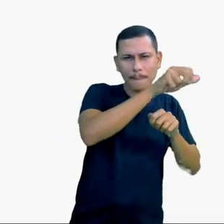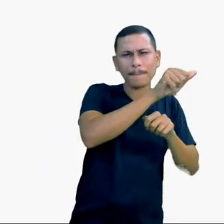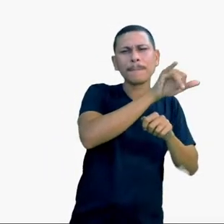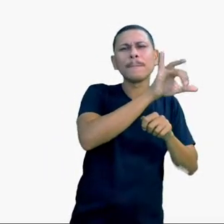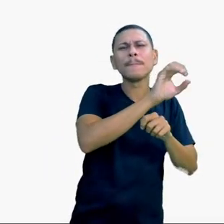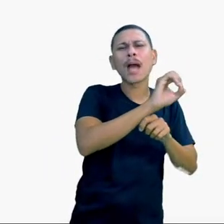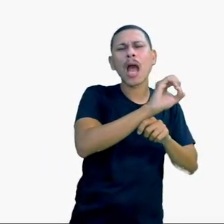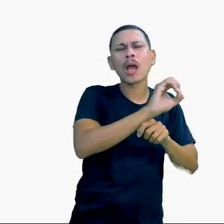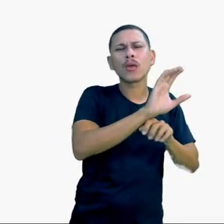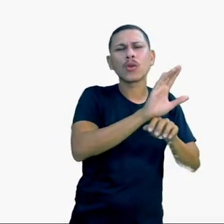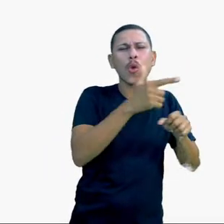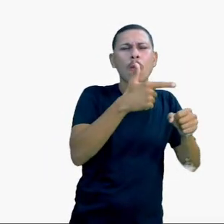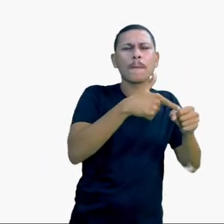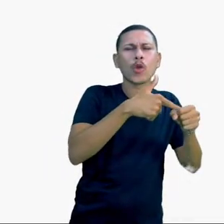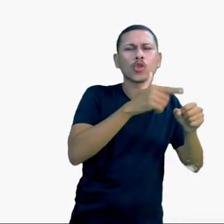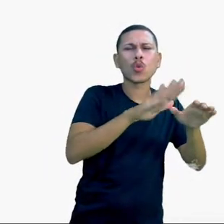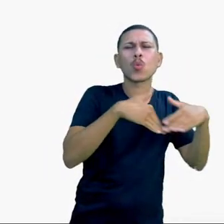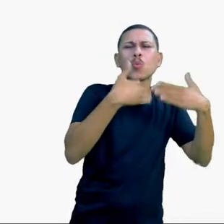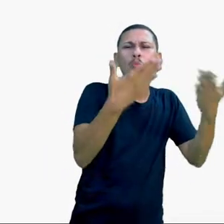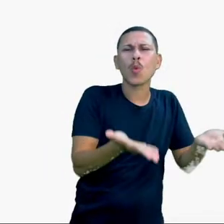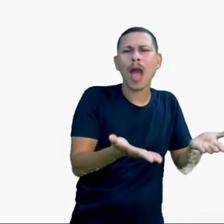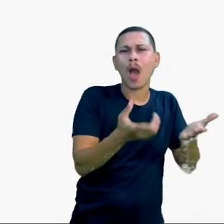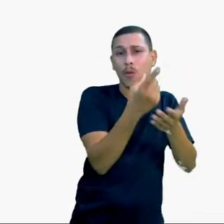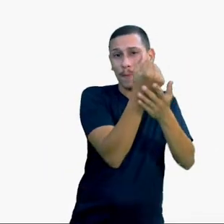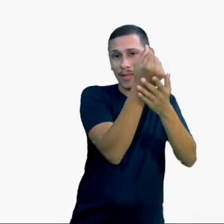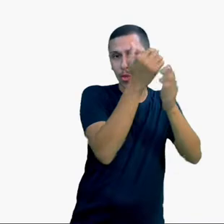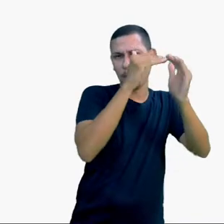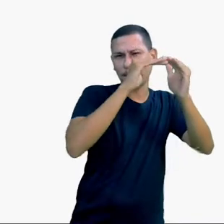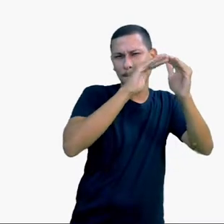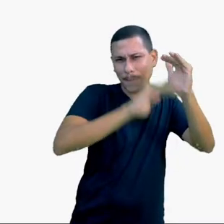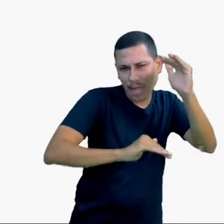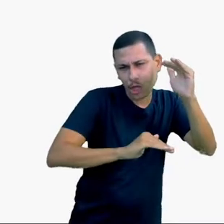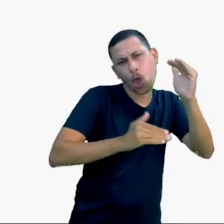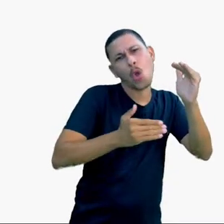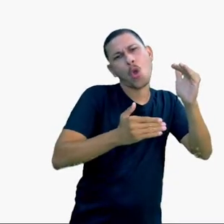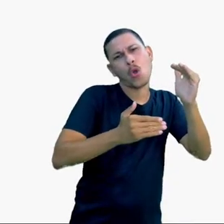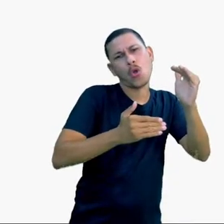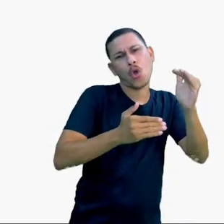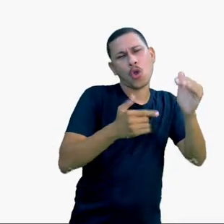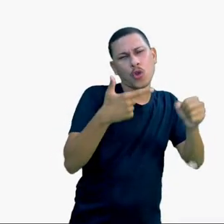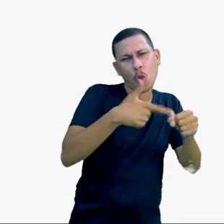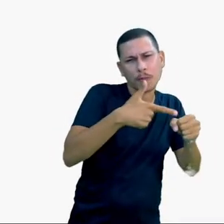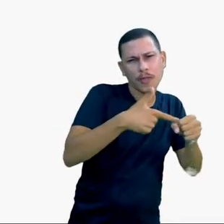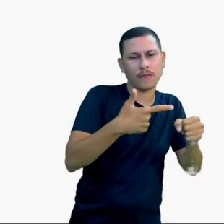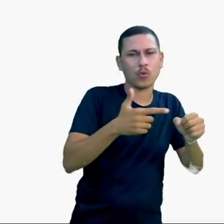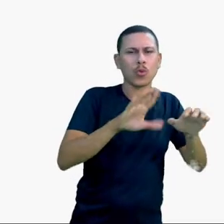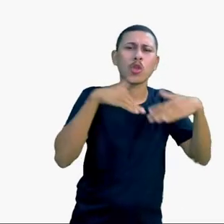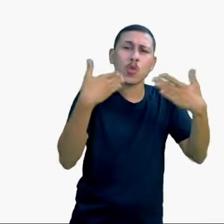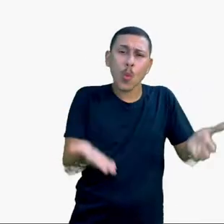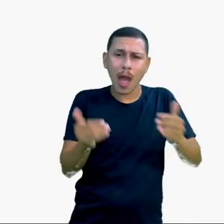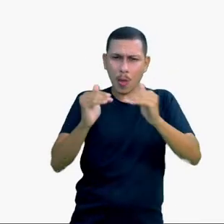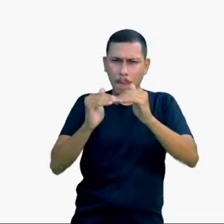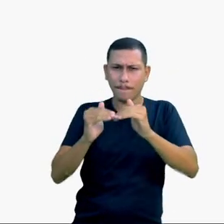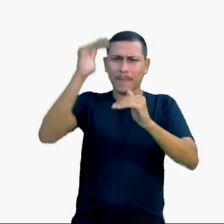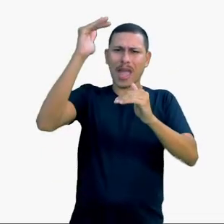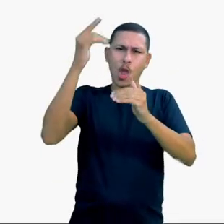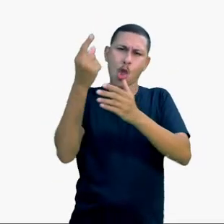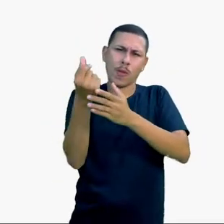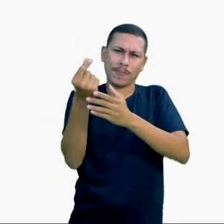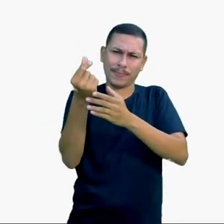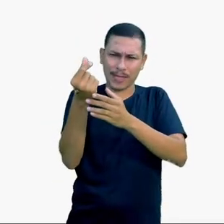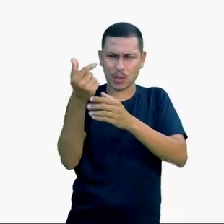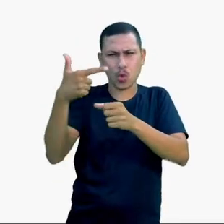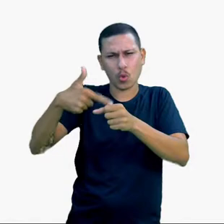posto que teve o menor preço de combustível e o maior? Já descobriu? Mês